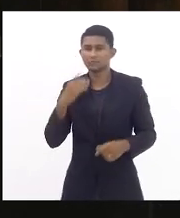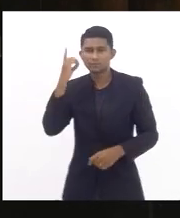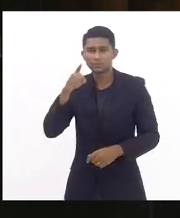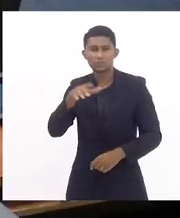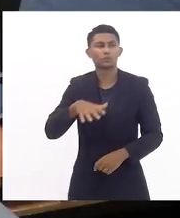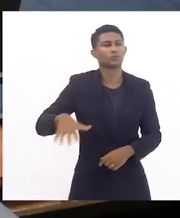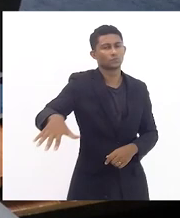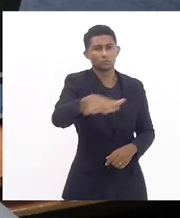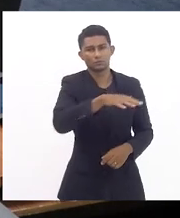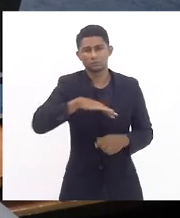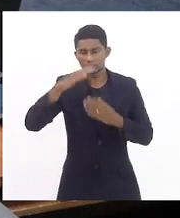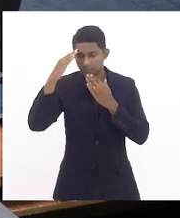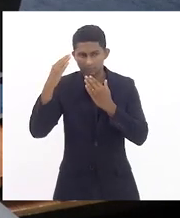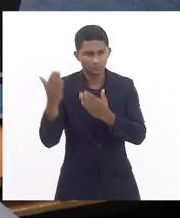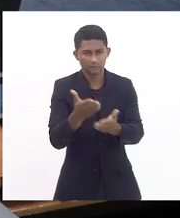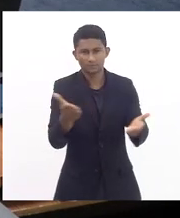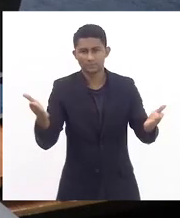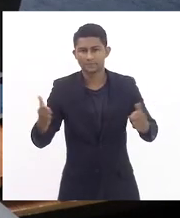deputados.